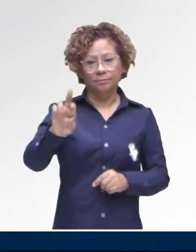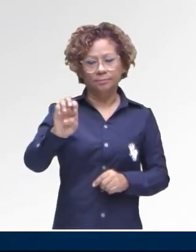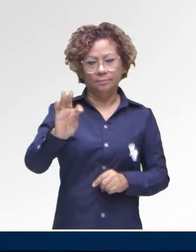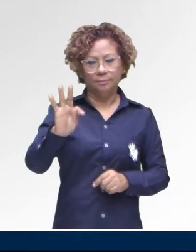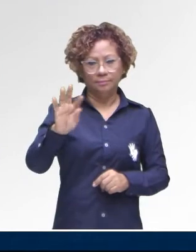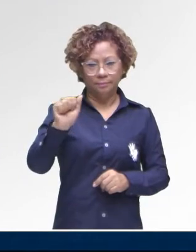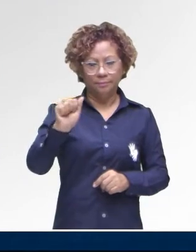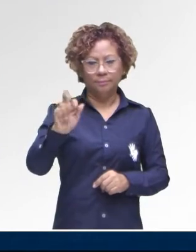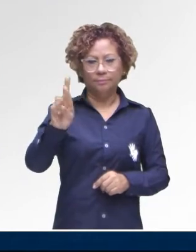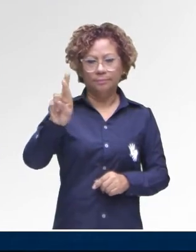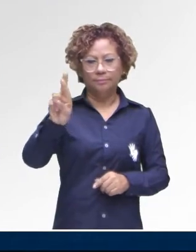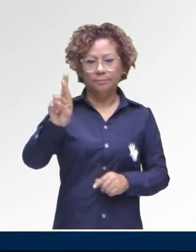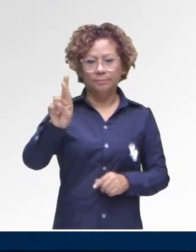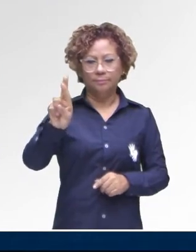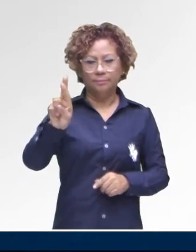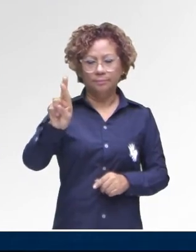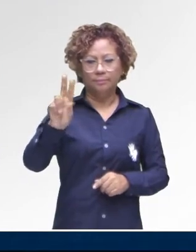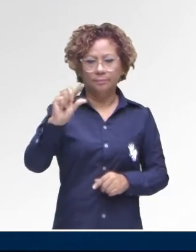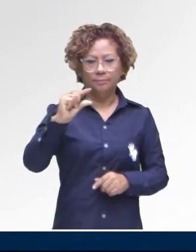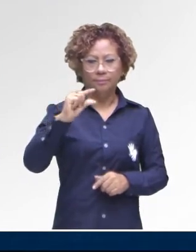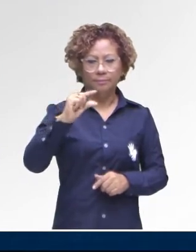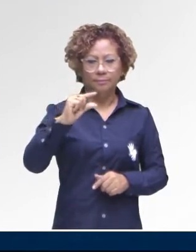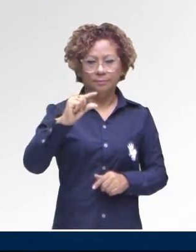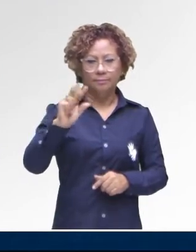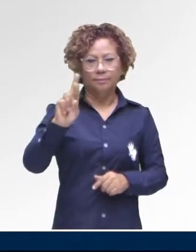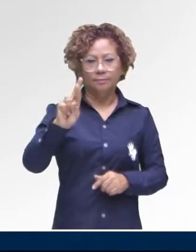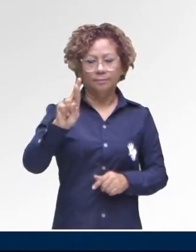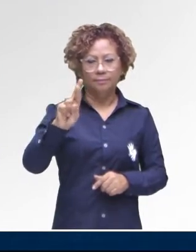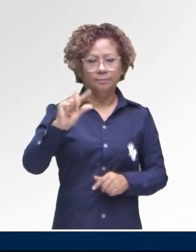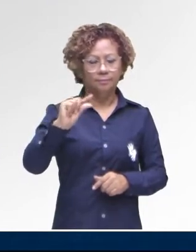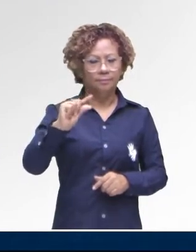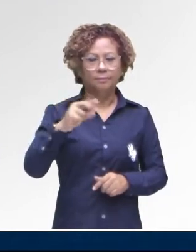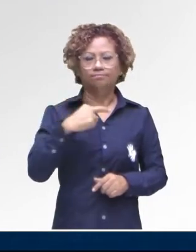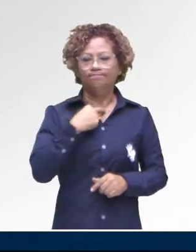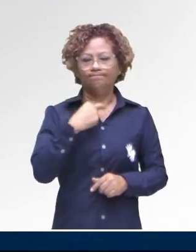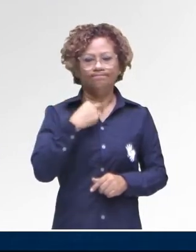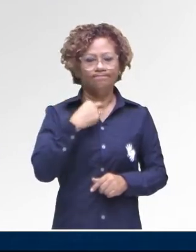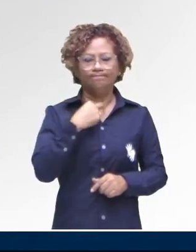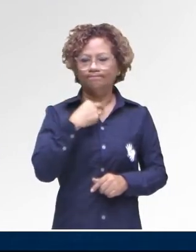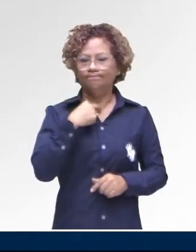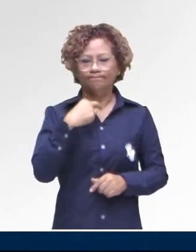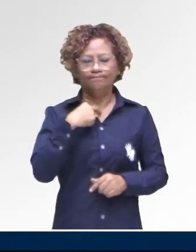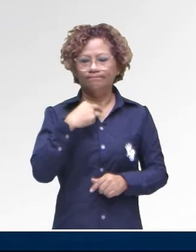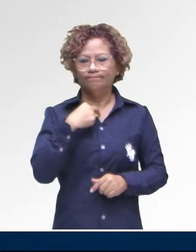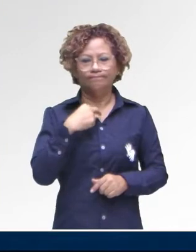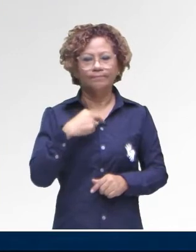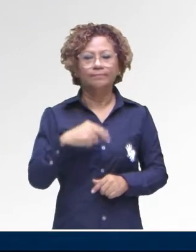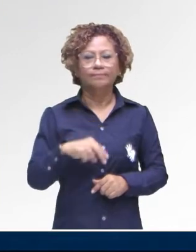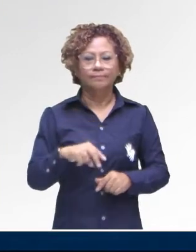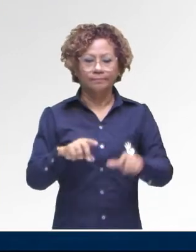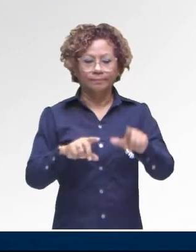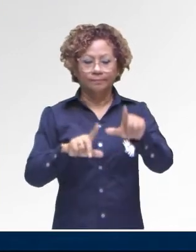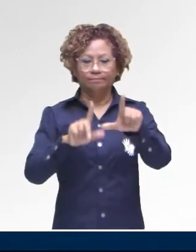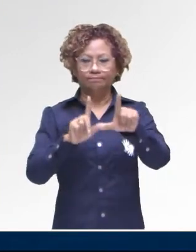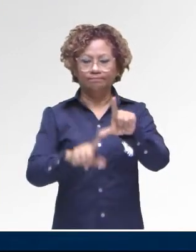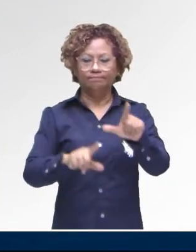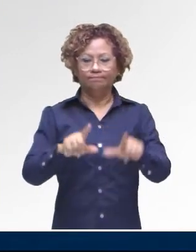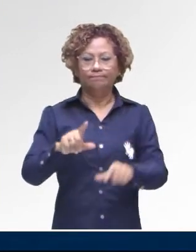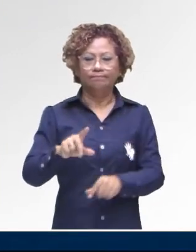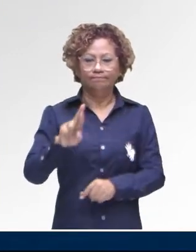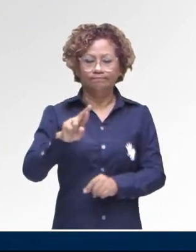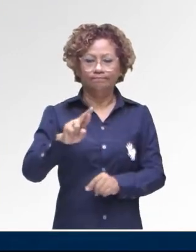reta R. E esse R não pode ser maiúsculo. Então, se estamos falando de reta, letra